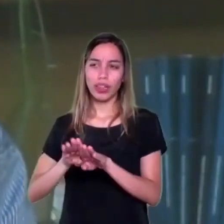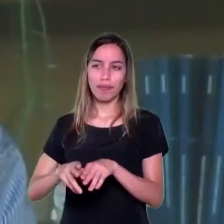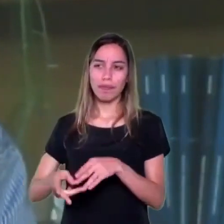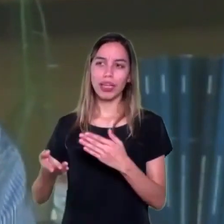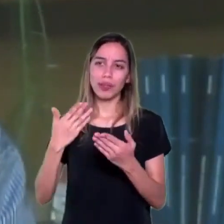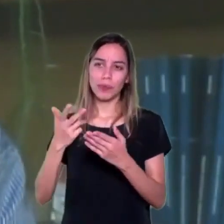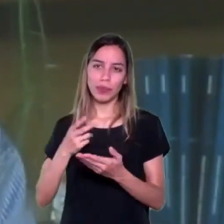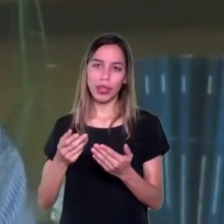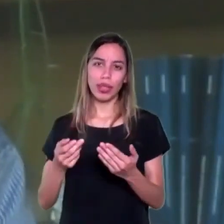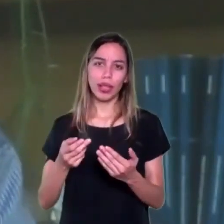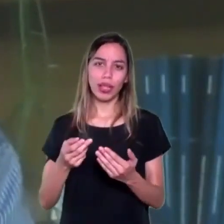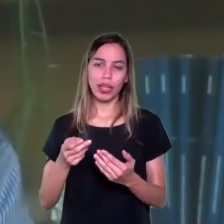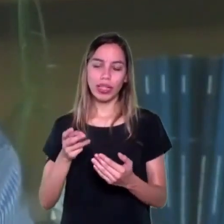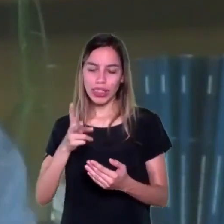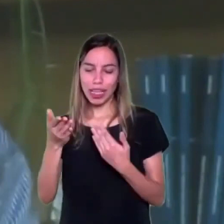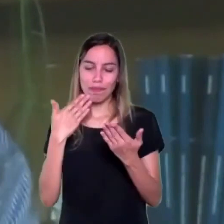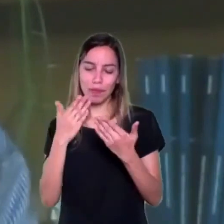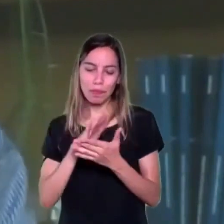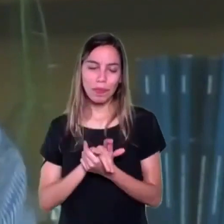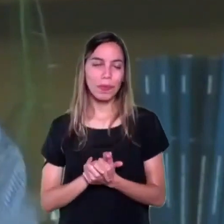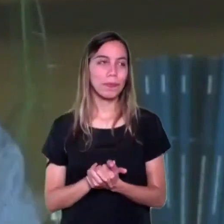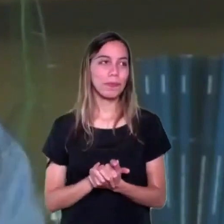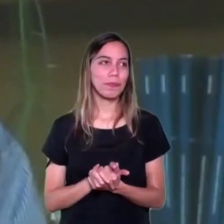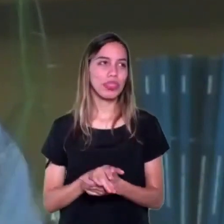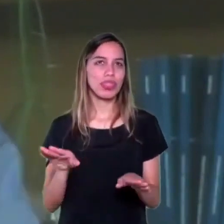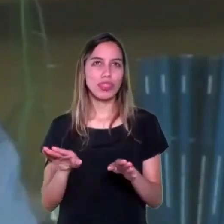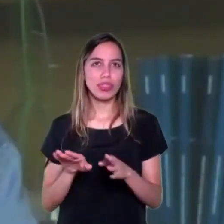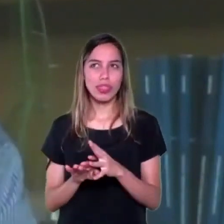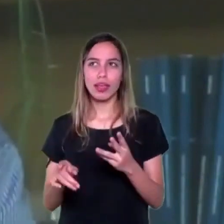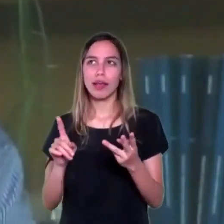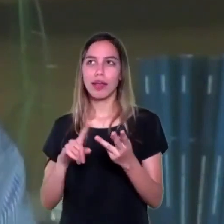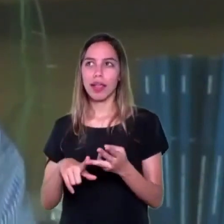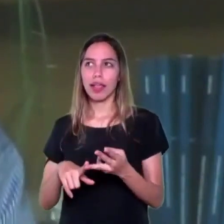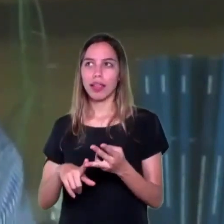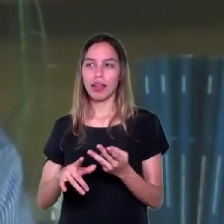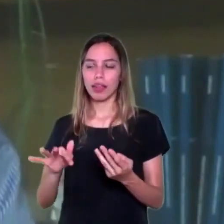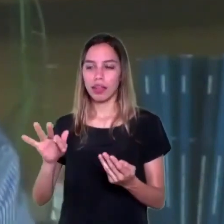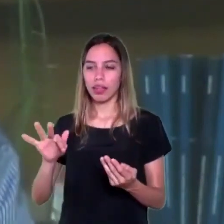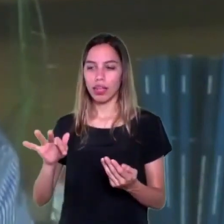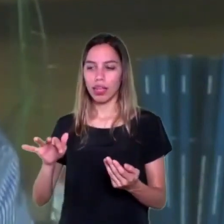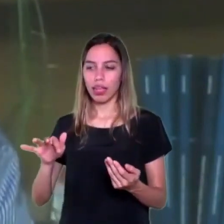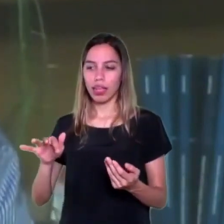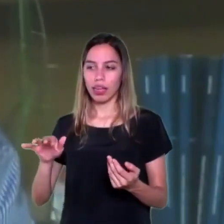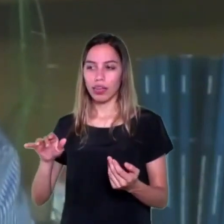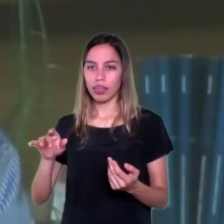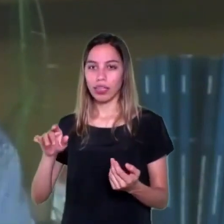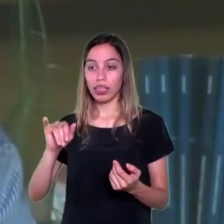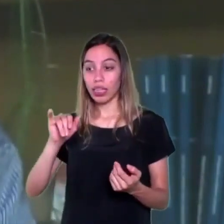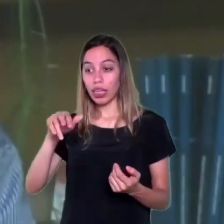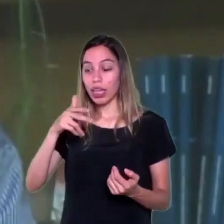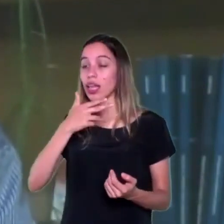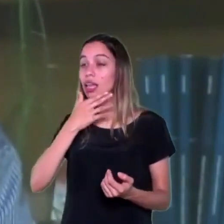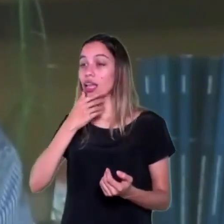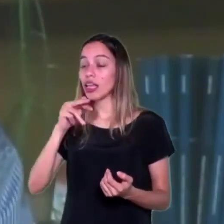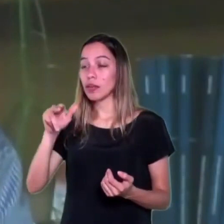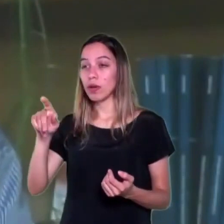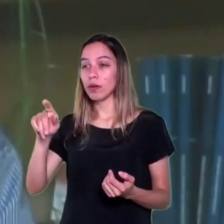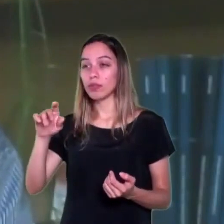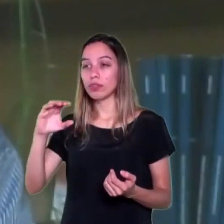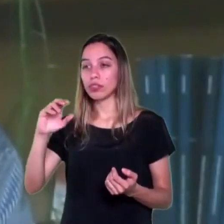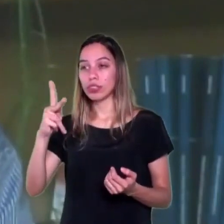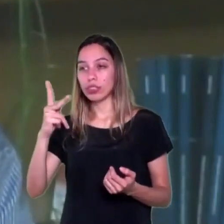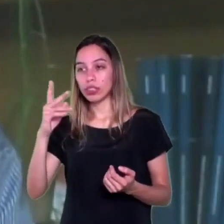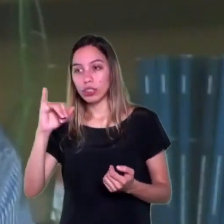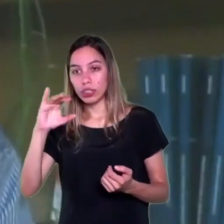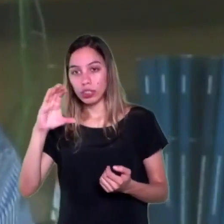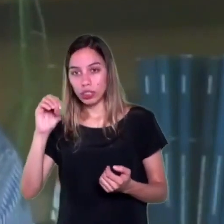maravilhoso, junto com os irmãos Chico e Paulo Caruso, e eles tocaram, foi bacana pra caramba. Eu não me lembro o ano, mas foi